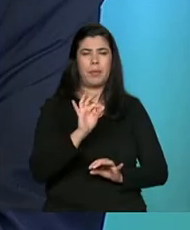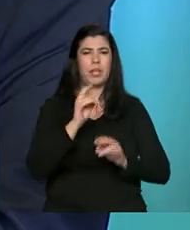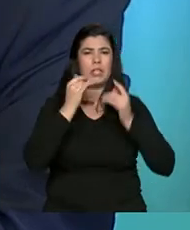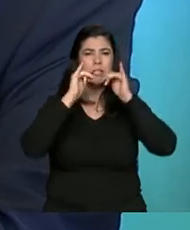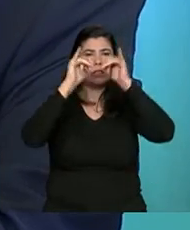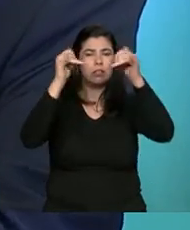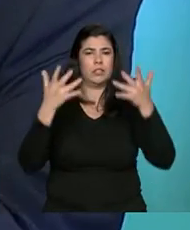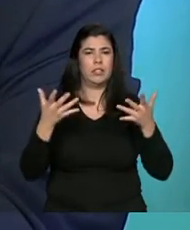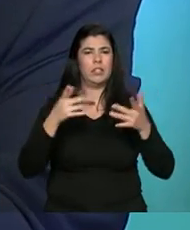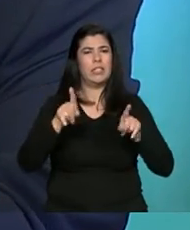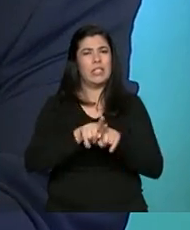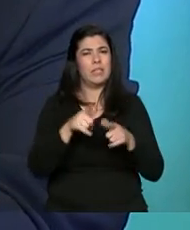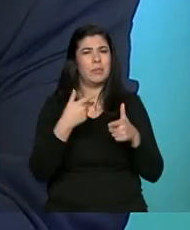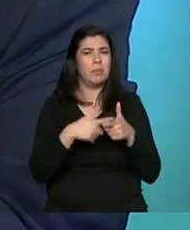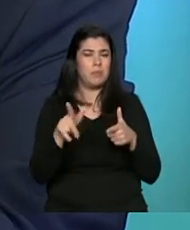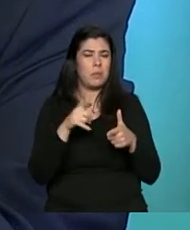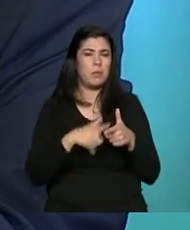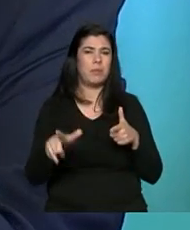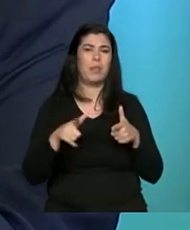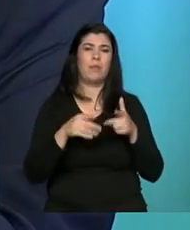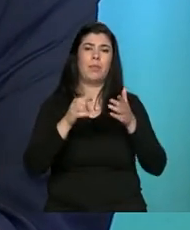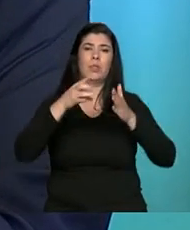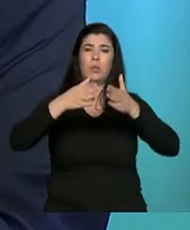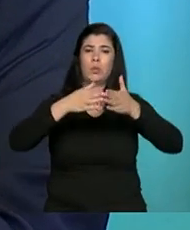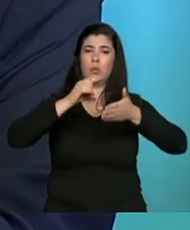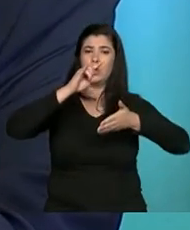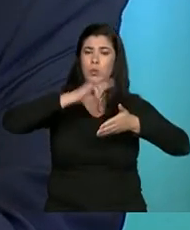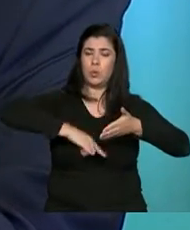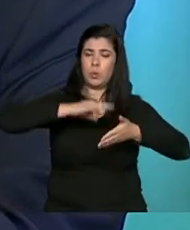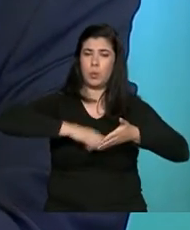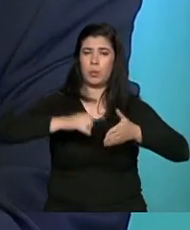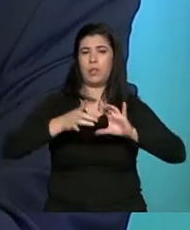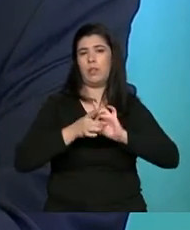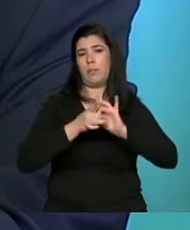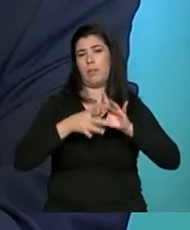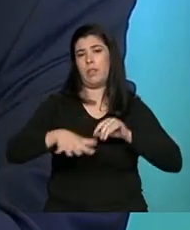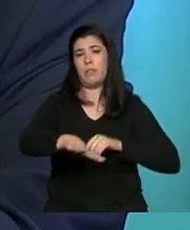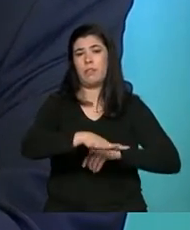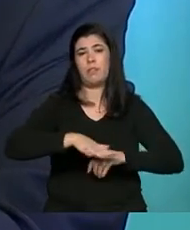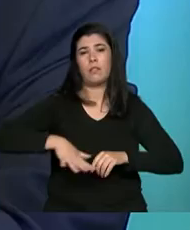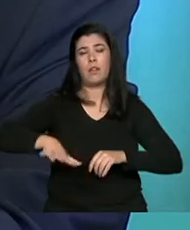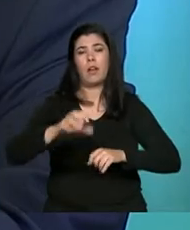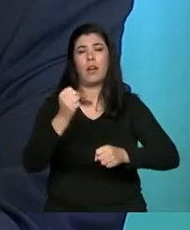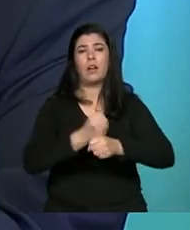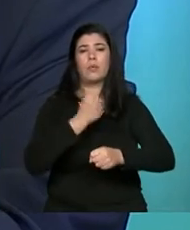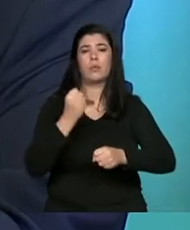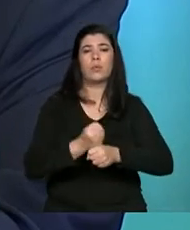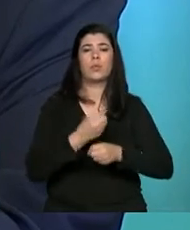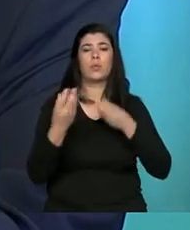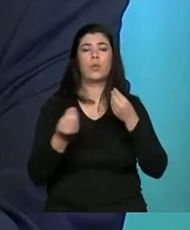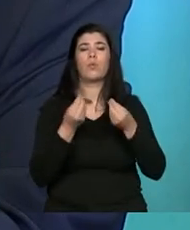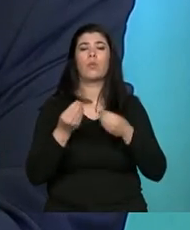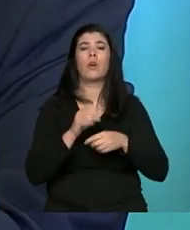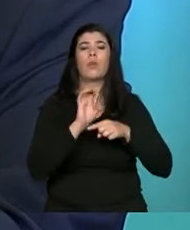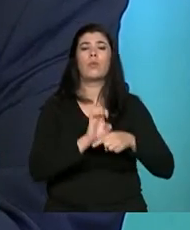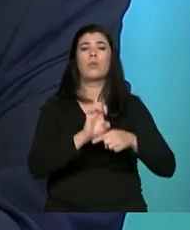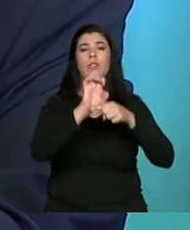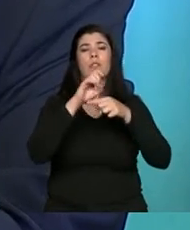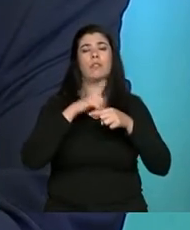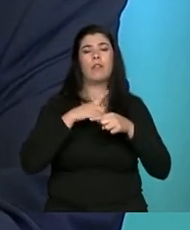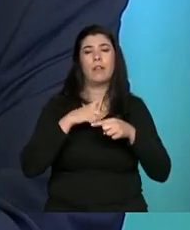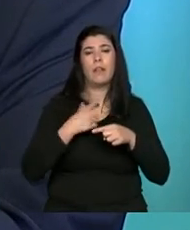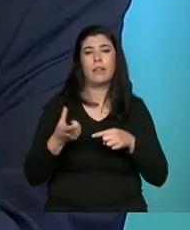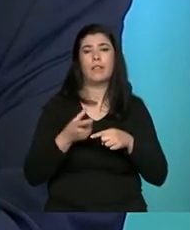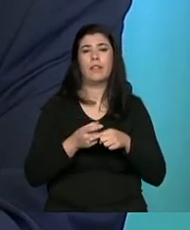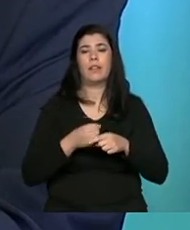que faria dependendo do tamanho desta obra em que estados ela passa a